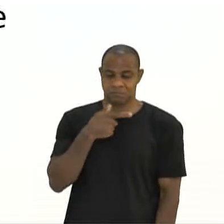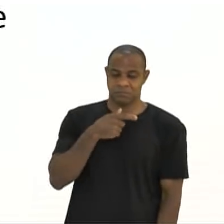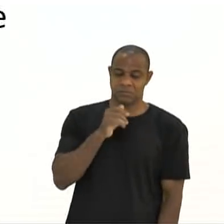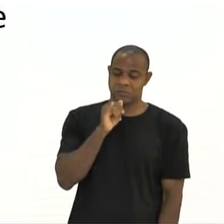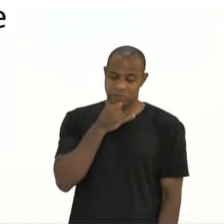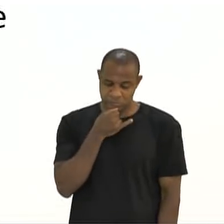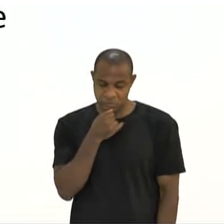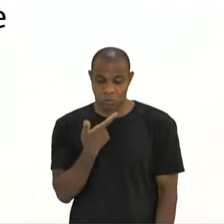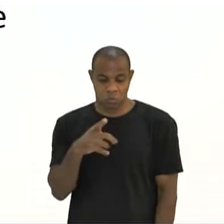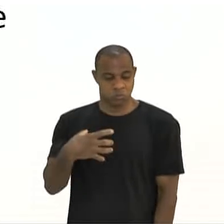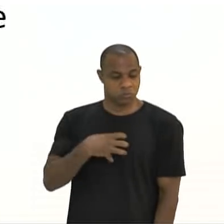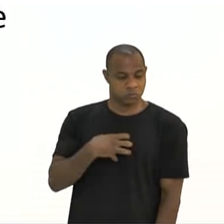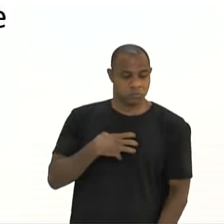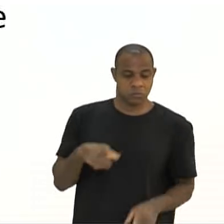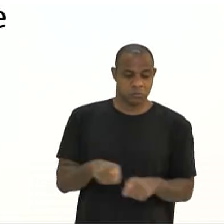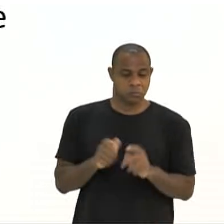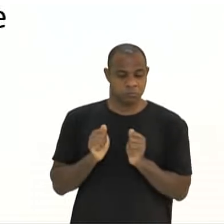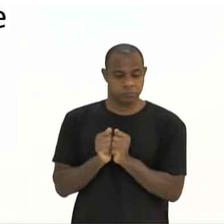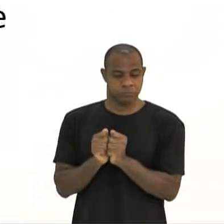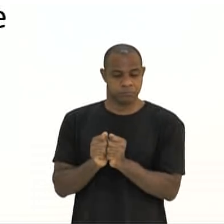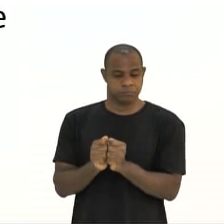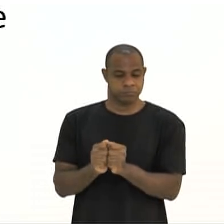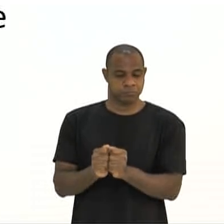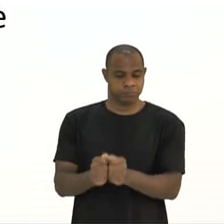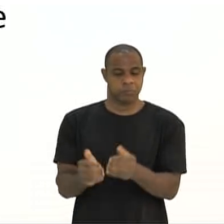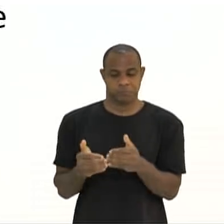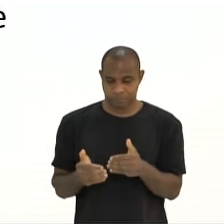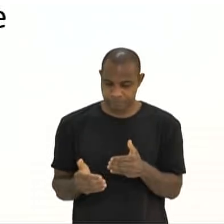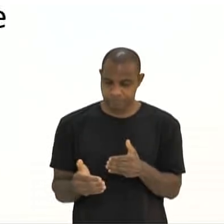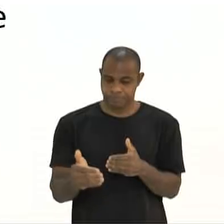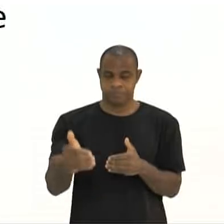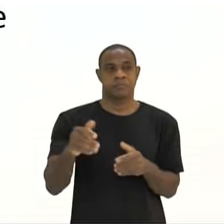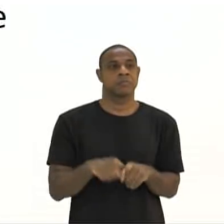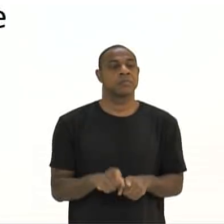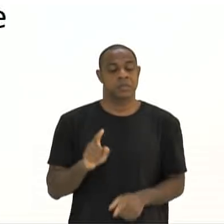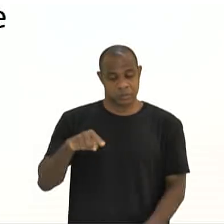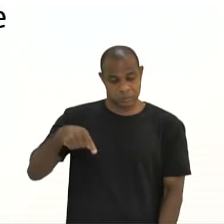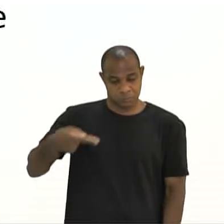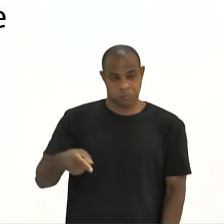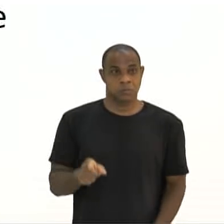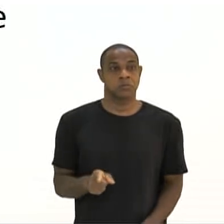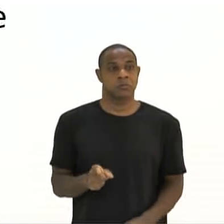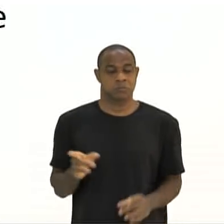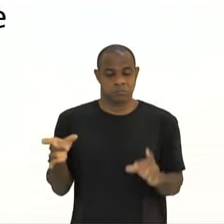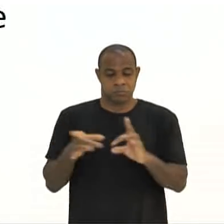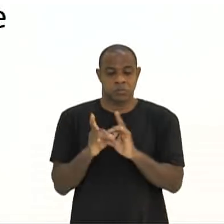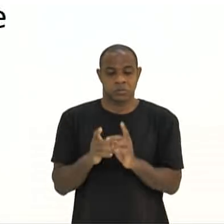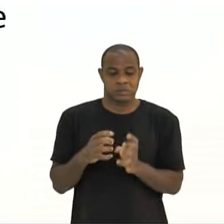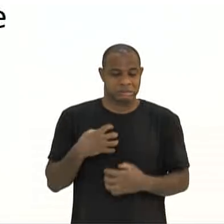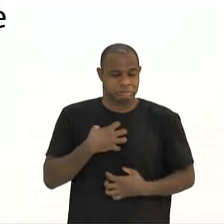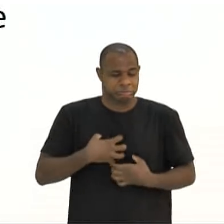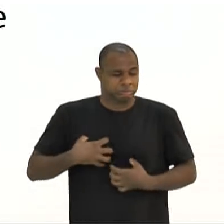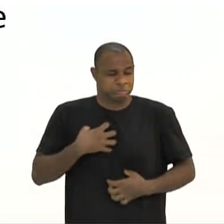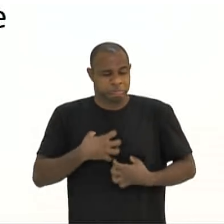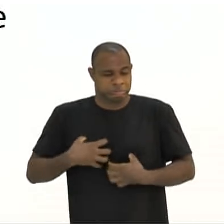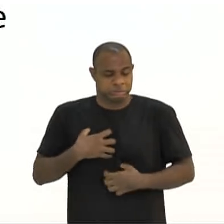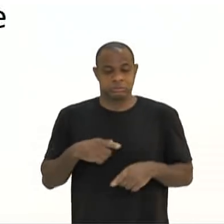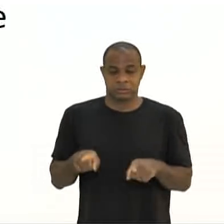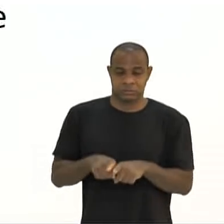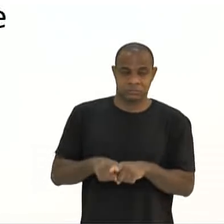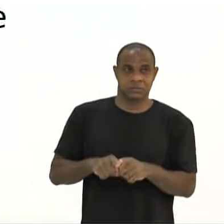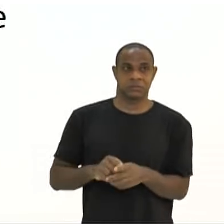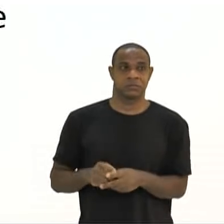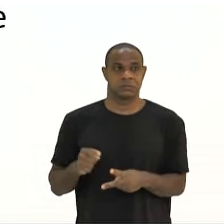outros sentimentos que acompanharão durante o seu percurso. Mais tarde, se juntará a raiva e o nojinho, outros